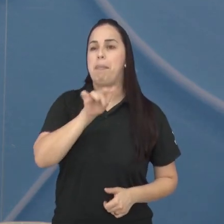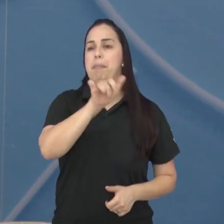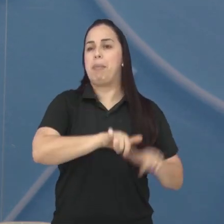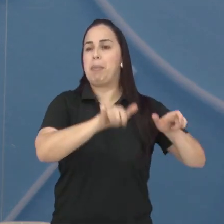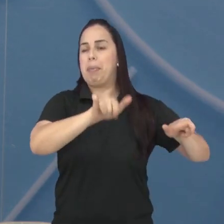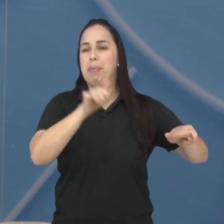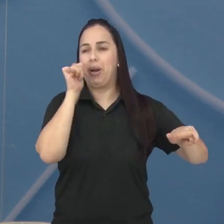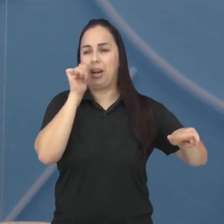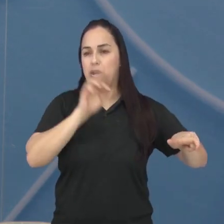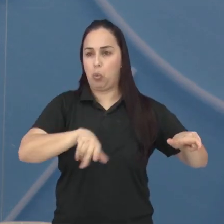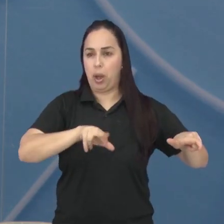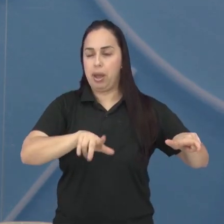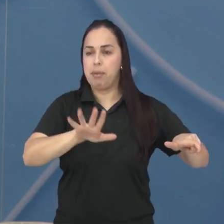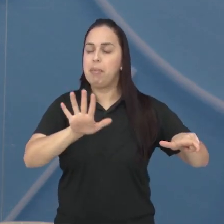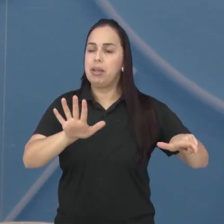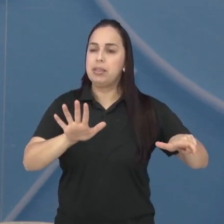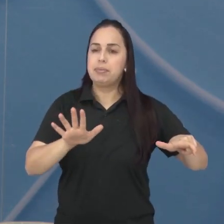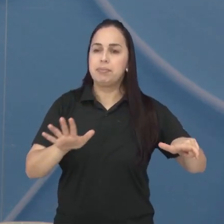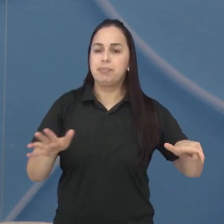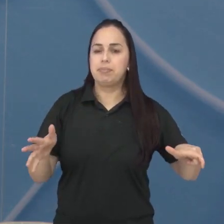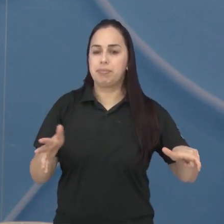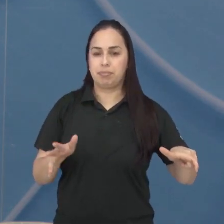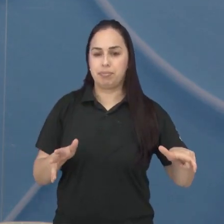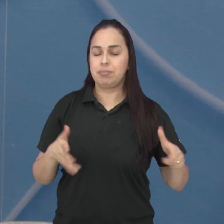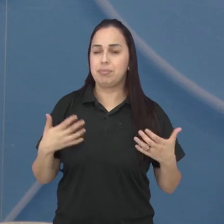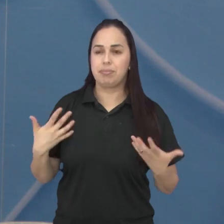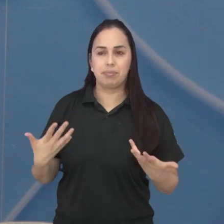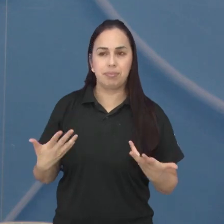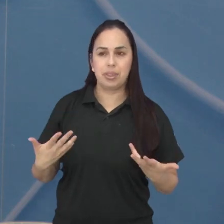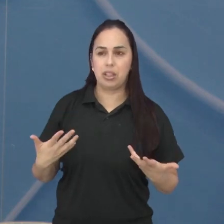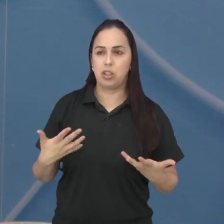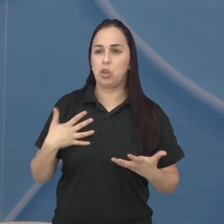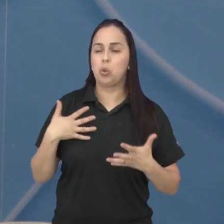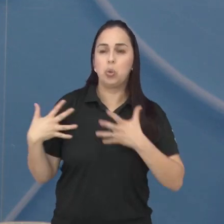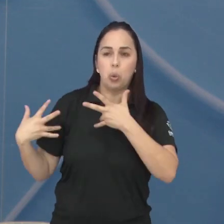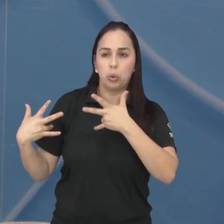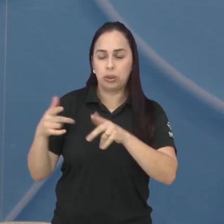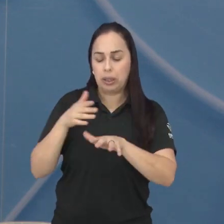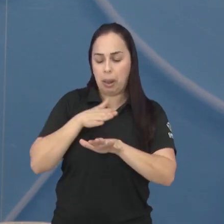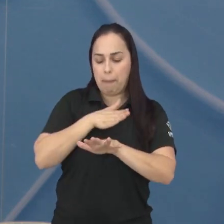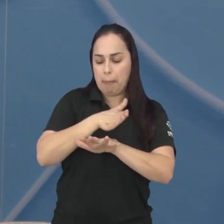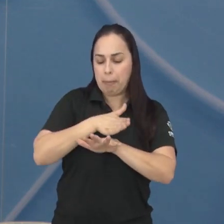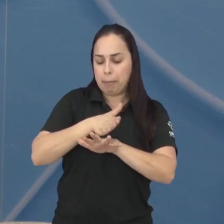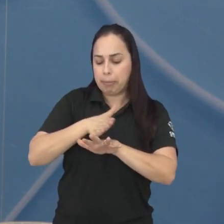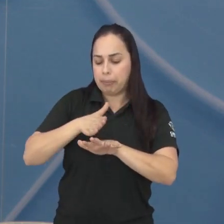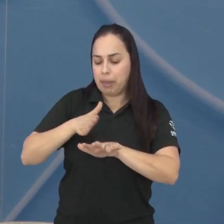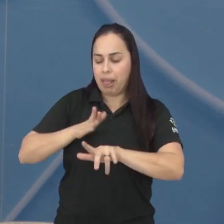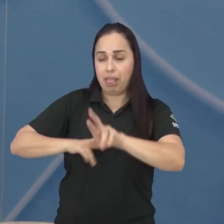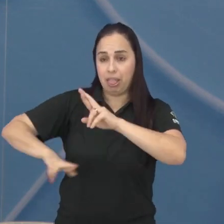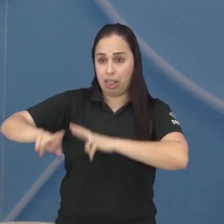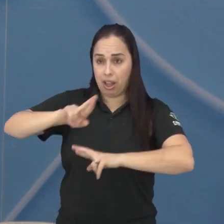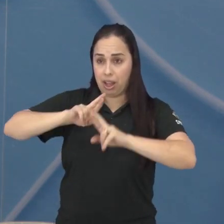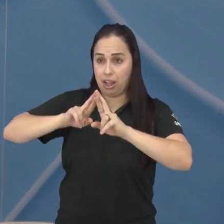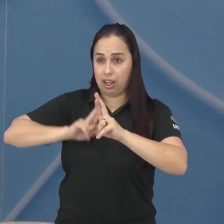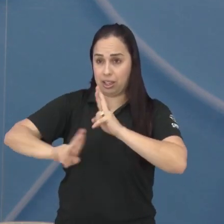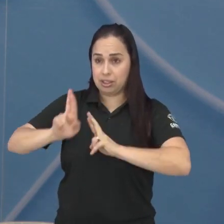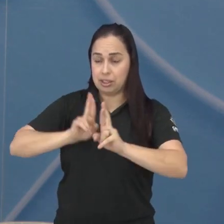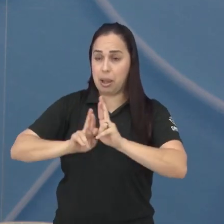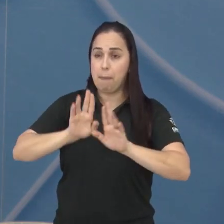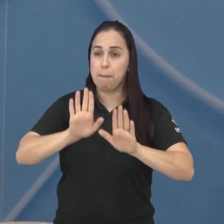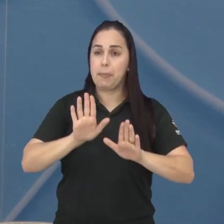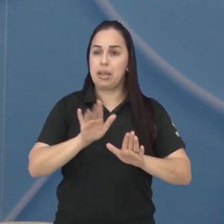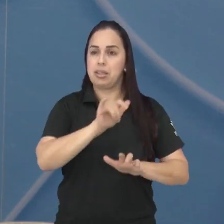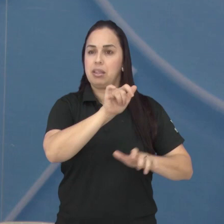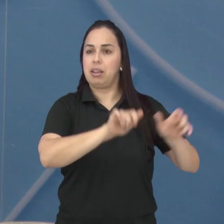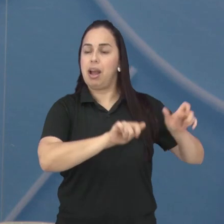para as mulheres, né? Então, isso permeia todas as relações. E aí, entre as mulheres, é